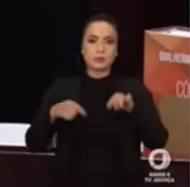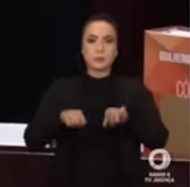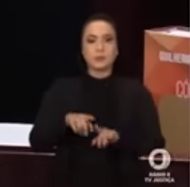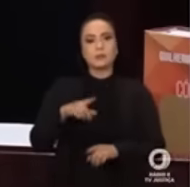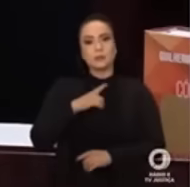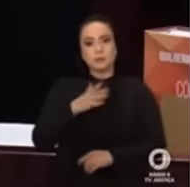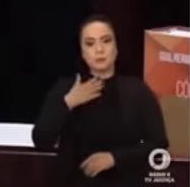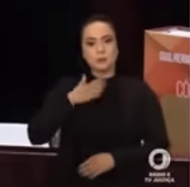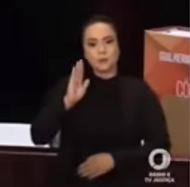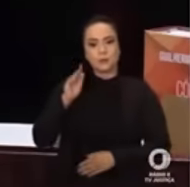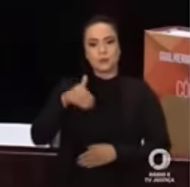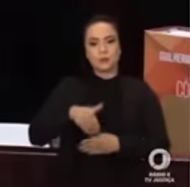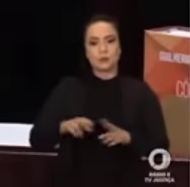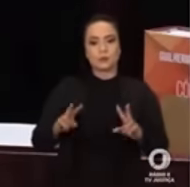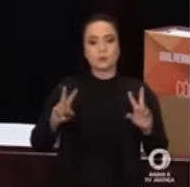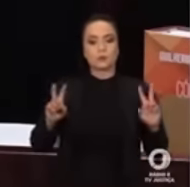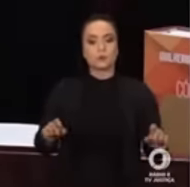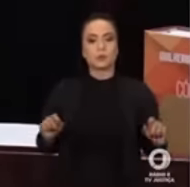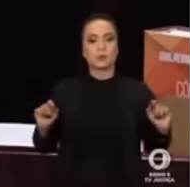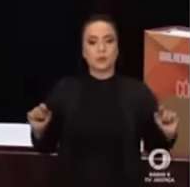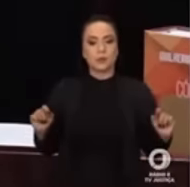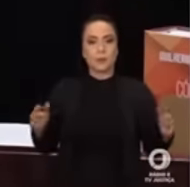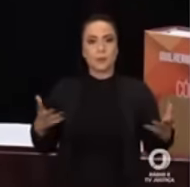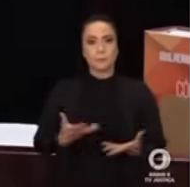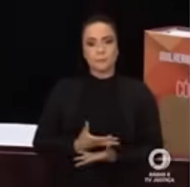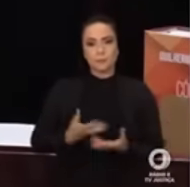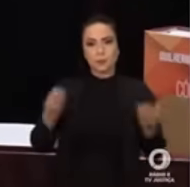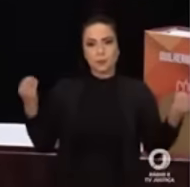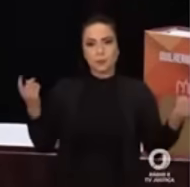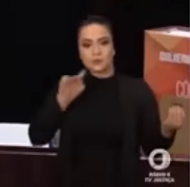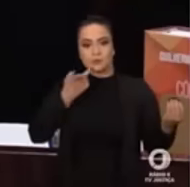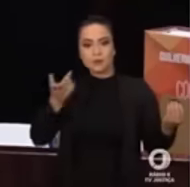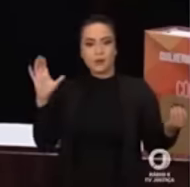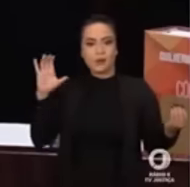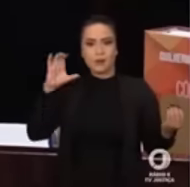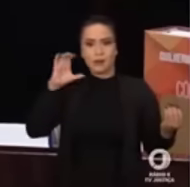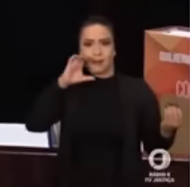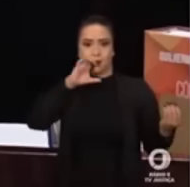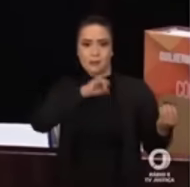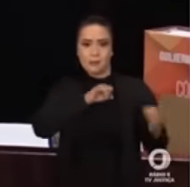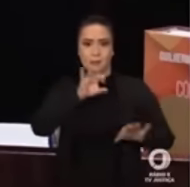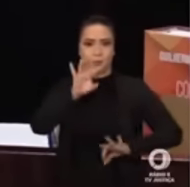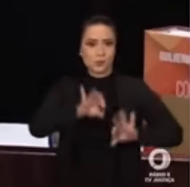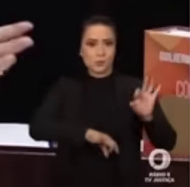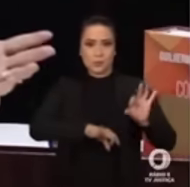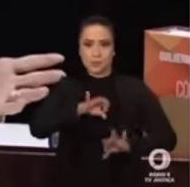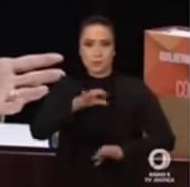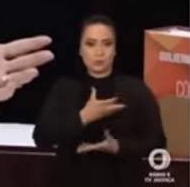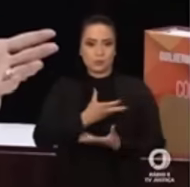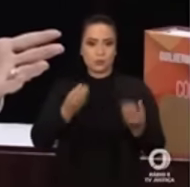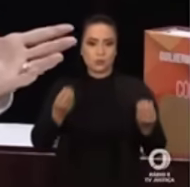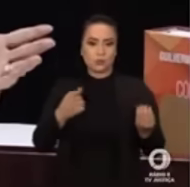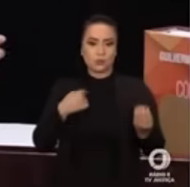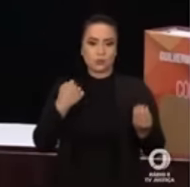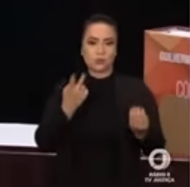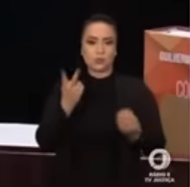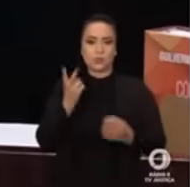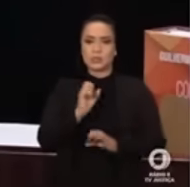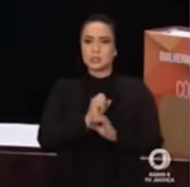voto, que muito se fala, foi rápido demais esse julgamento. Estamos há 2 anos